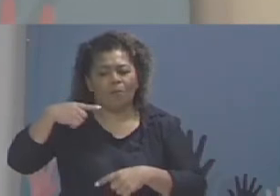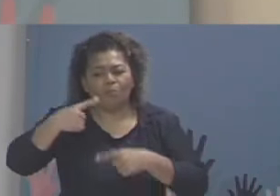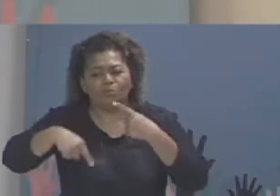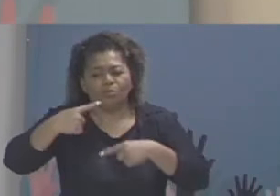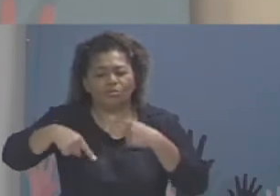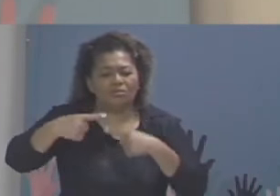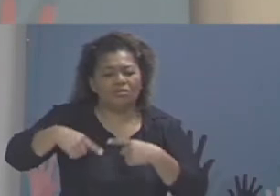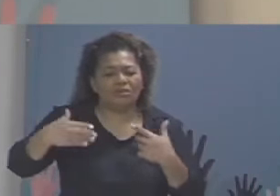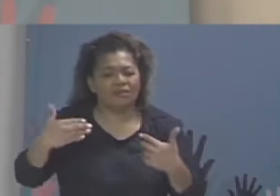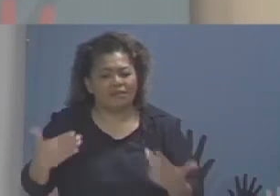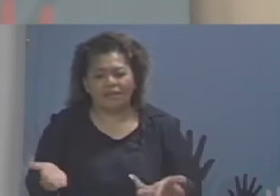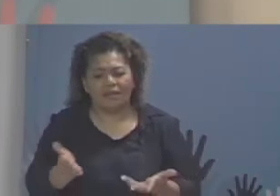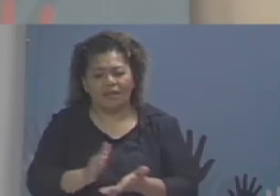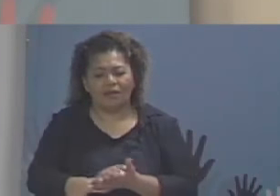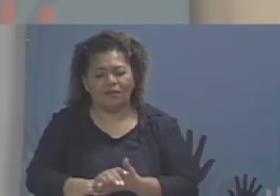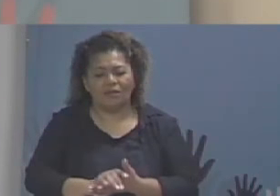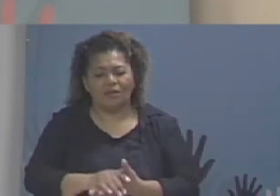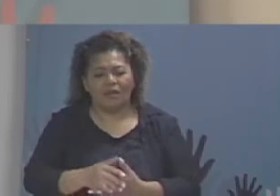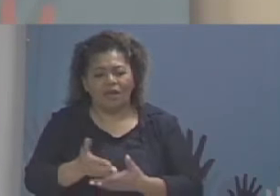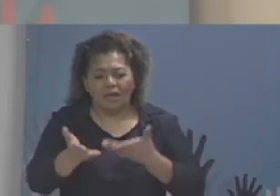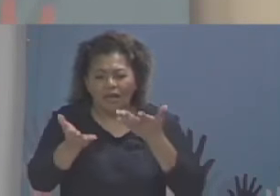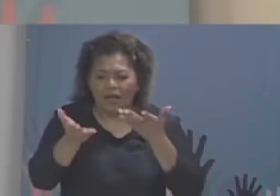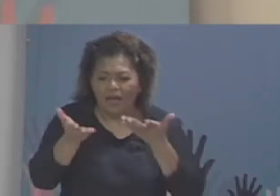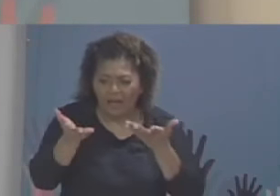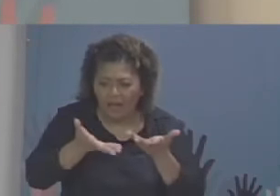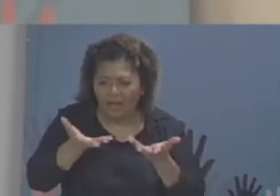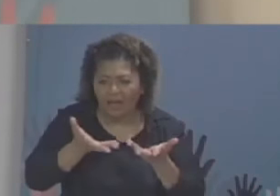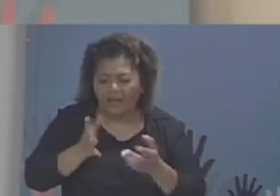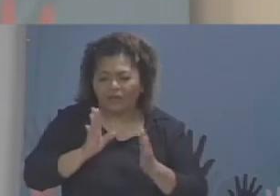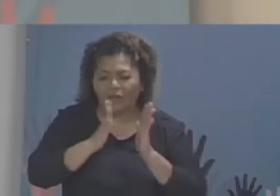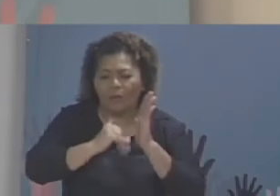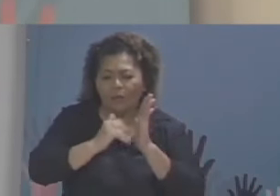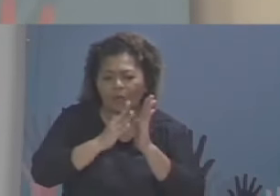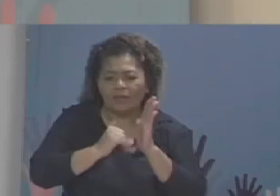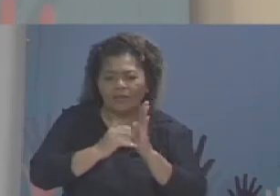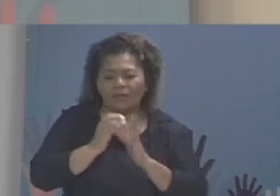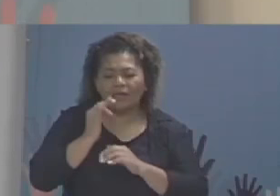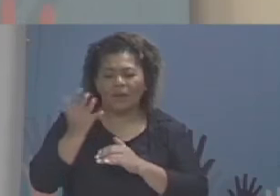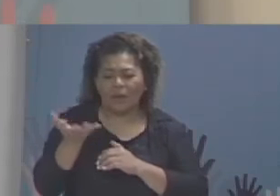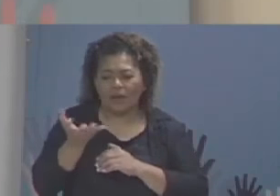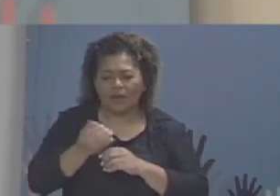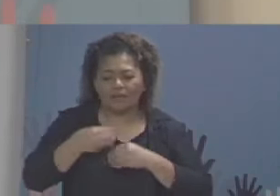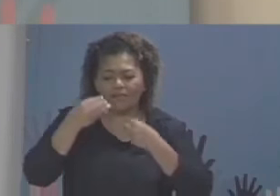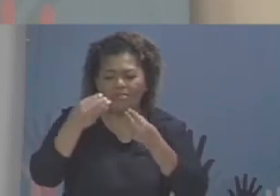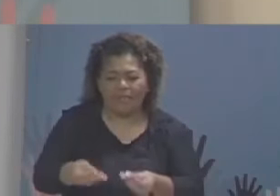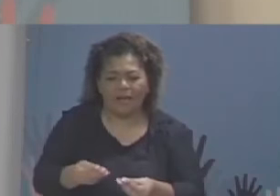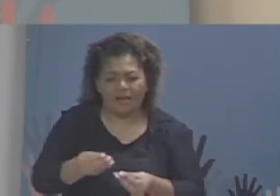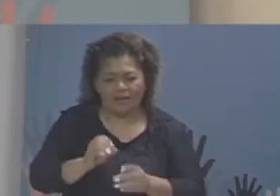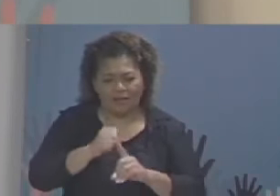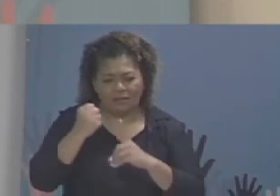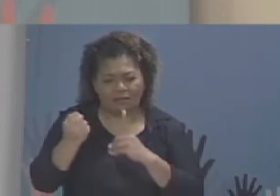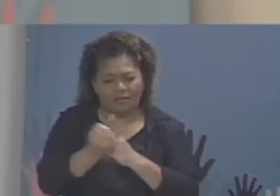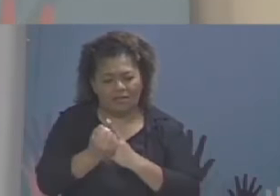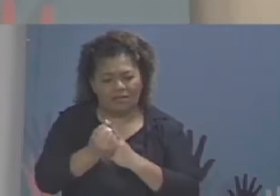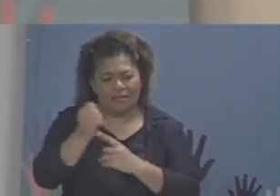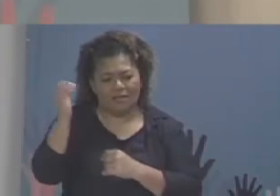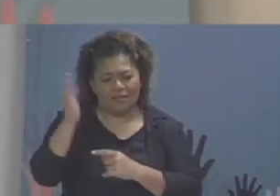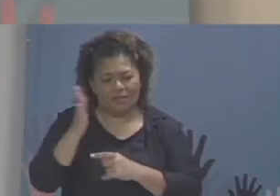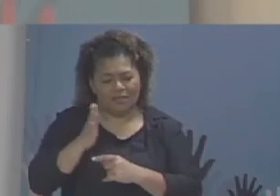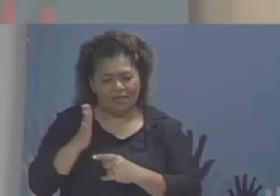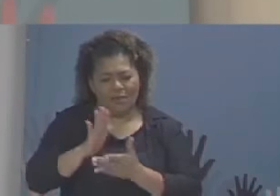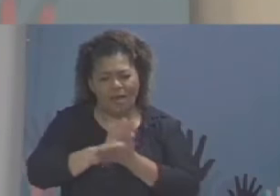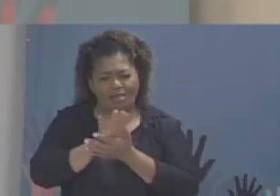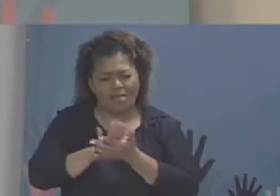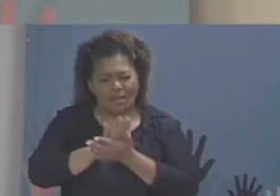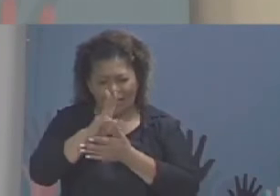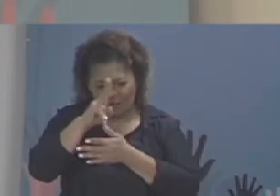Não se trata de uma ou de outra pessoa, se trata do modelo que a gente quer dar para os nossos filhos. Se trata da psicologia do Brasil. Nada é tão forte